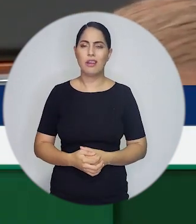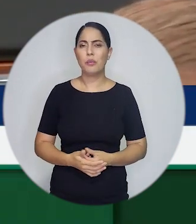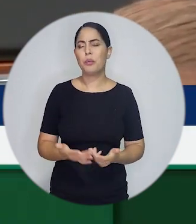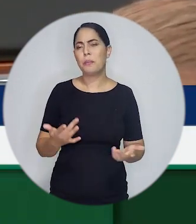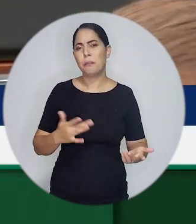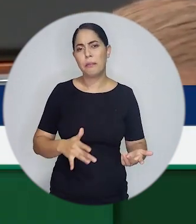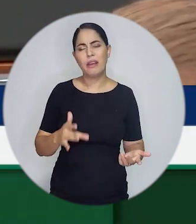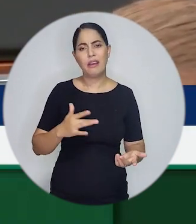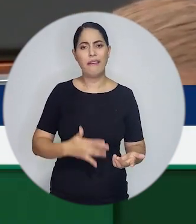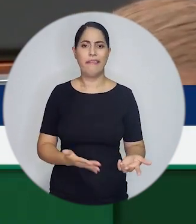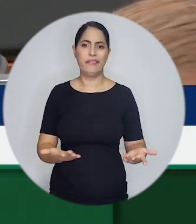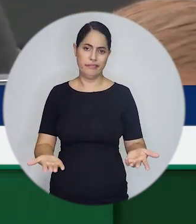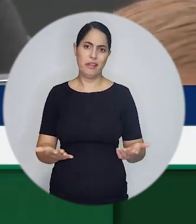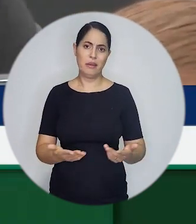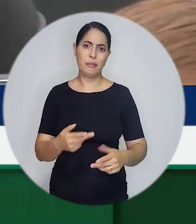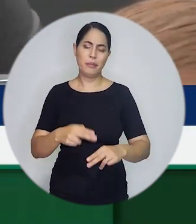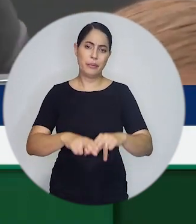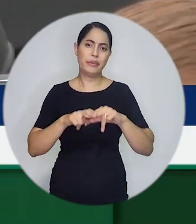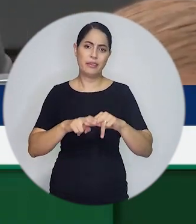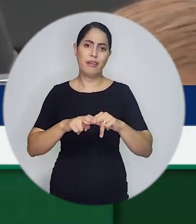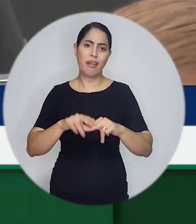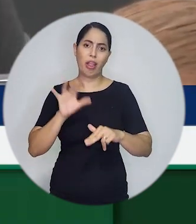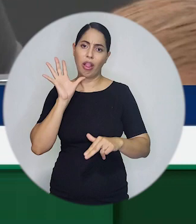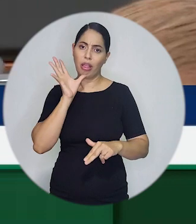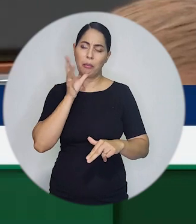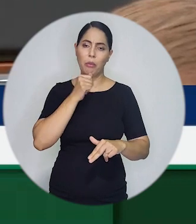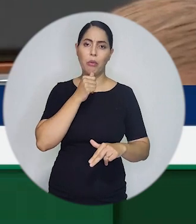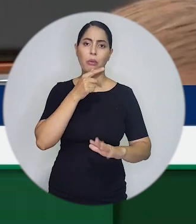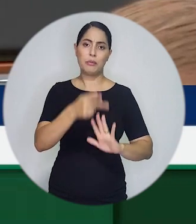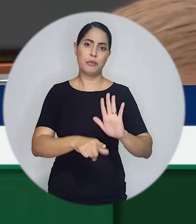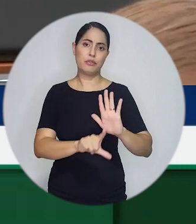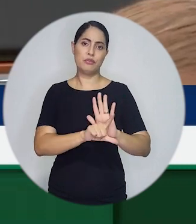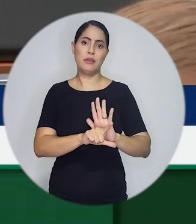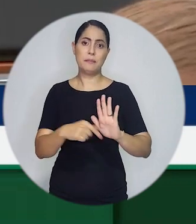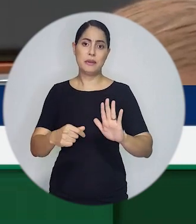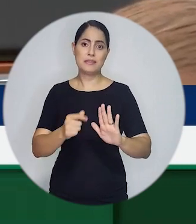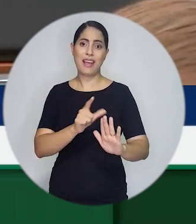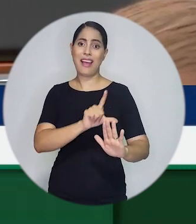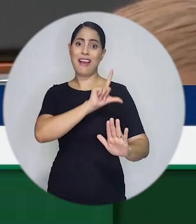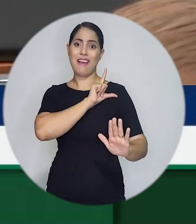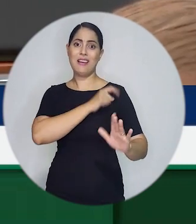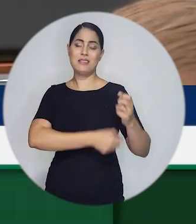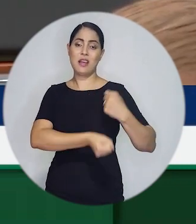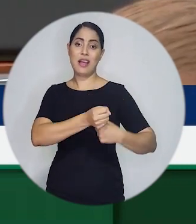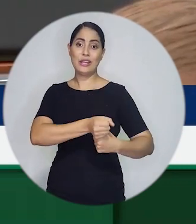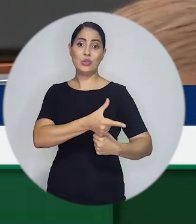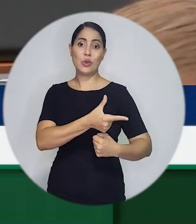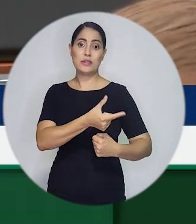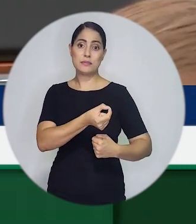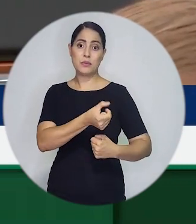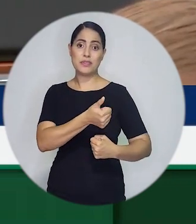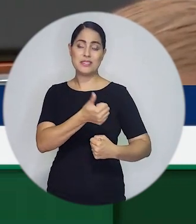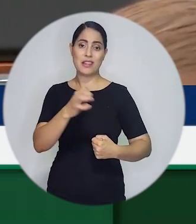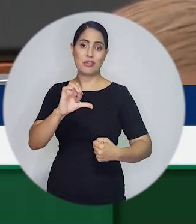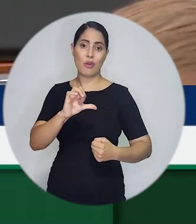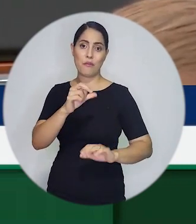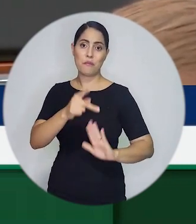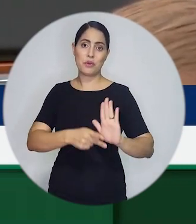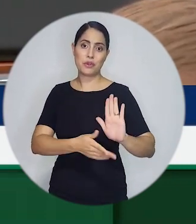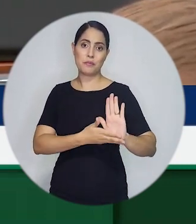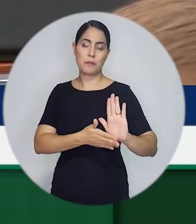uma pena, deputado Patrus, que esse projeto não tenha sido votado antes, já que ele é